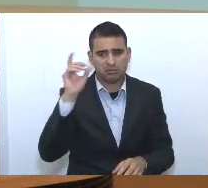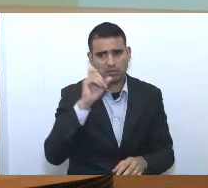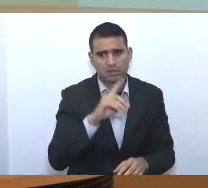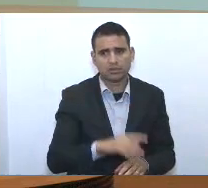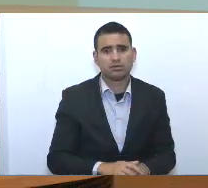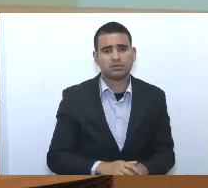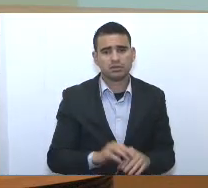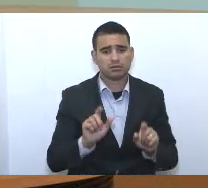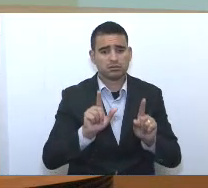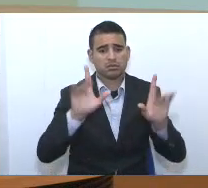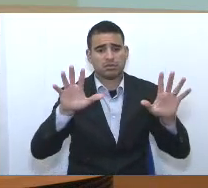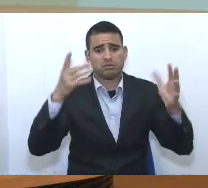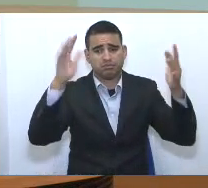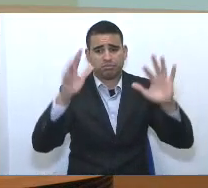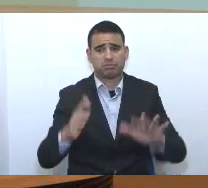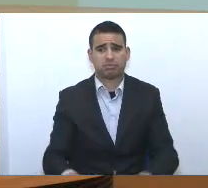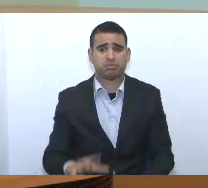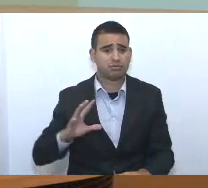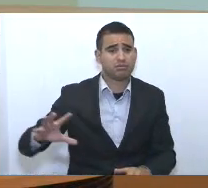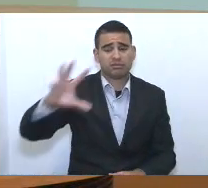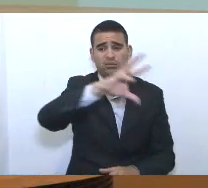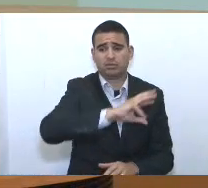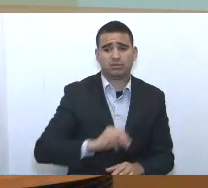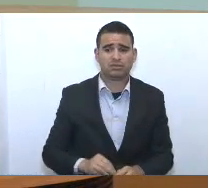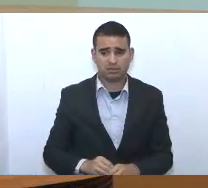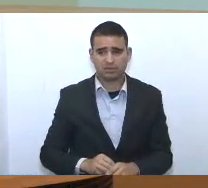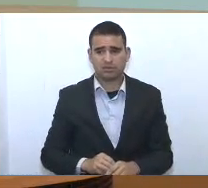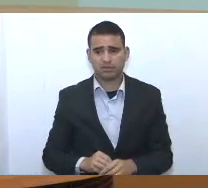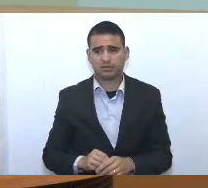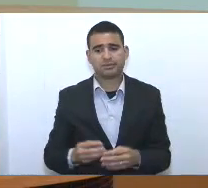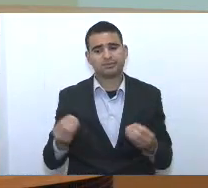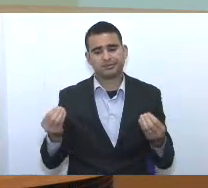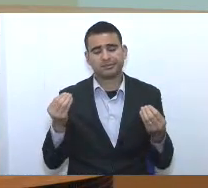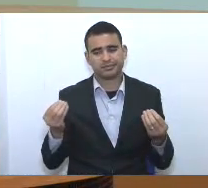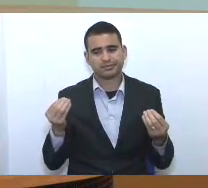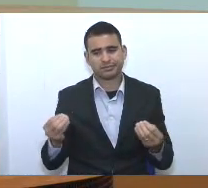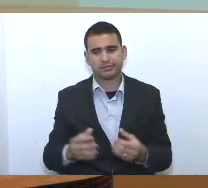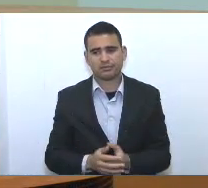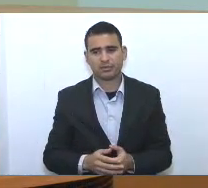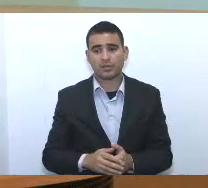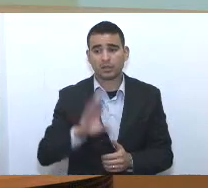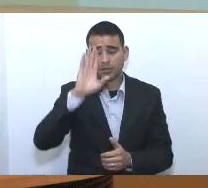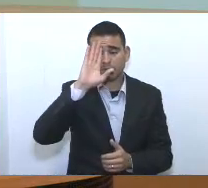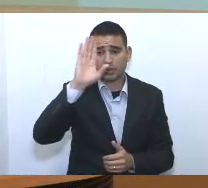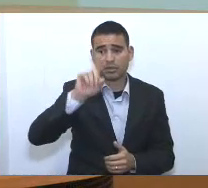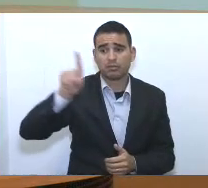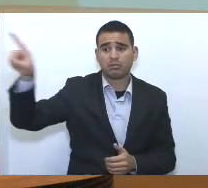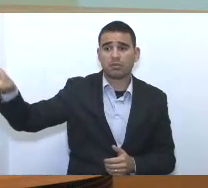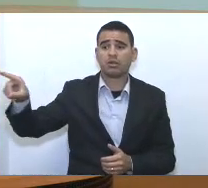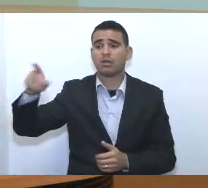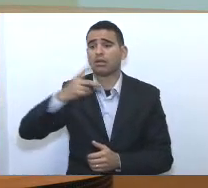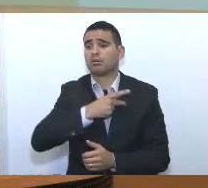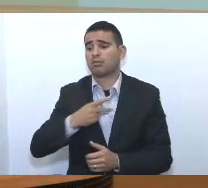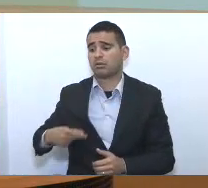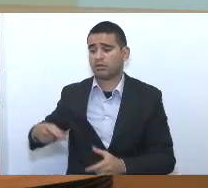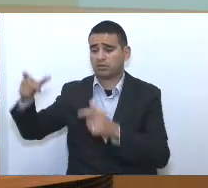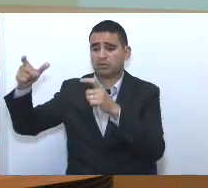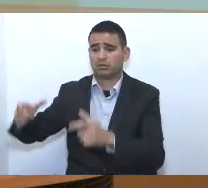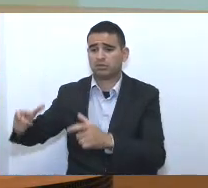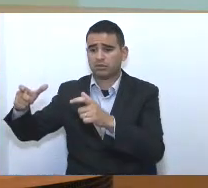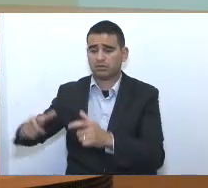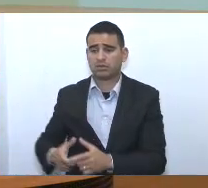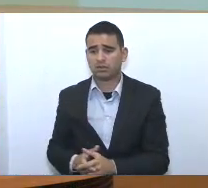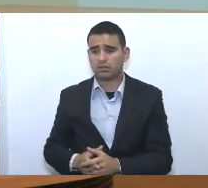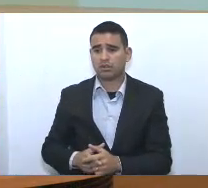Guarulhos inteiro. Então, acho que vai ter que derrubar todos os muros de Guarulhos, principalmente os da prefeitura, né? E alguns prédios alugados também,